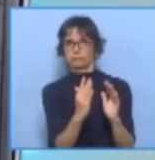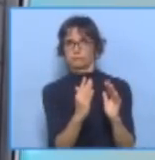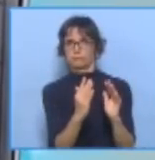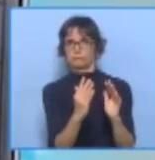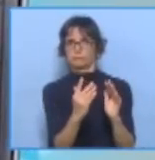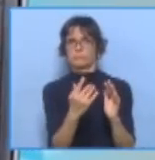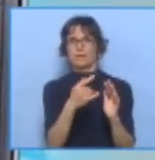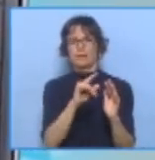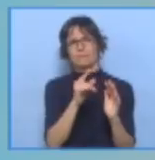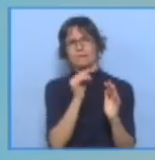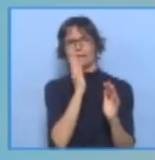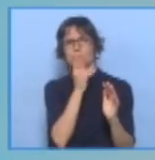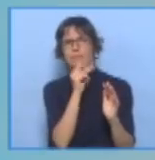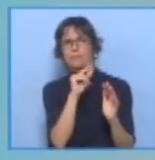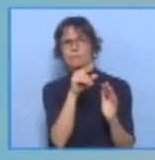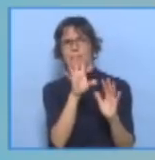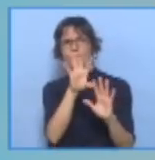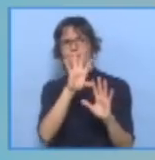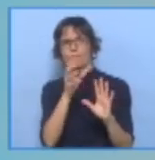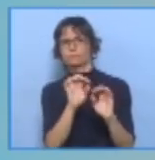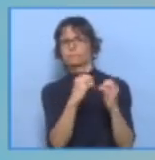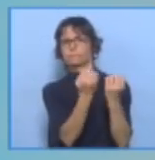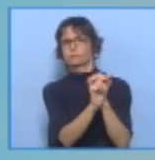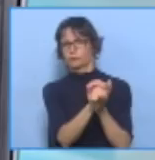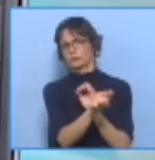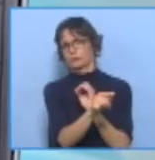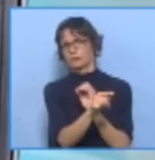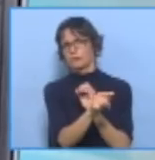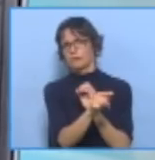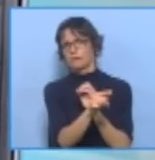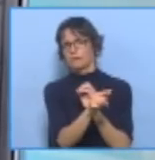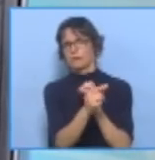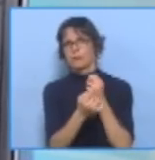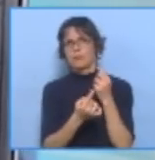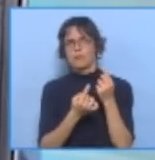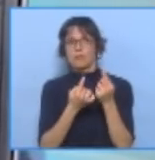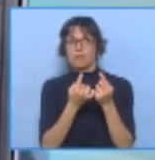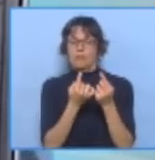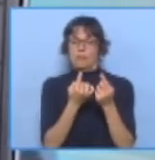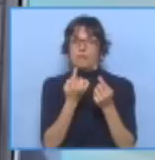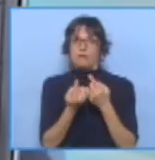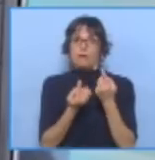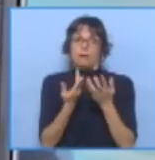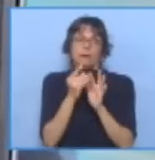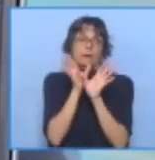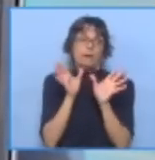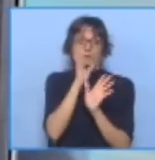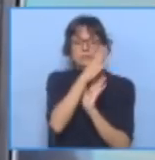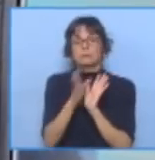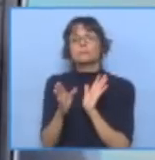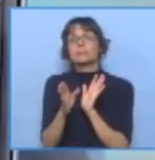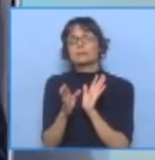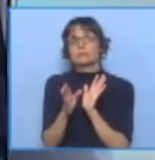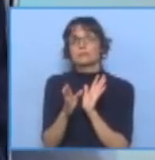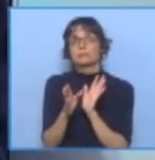natureza social. É claro que esses gestos, essas implicações na natureza social, muitas vezes têm fundamentos